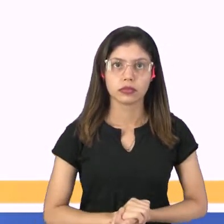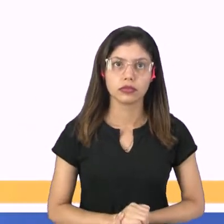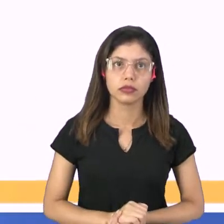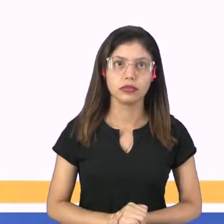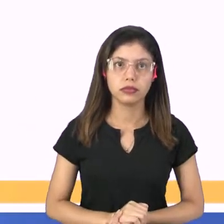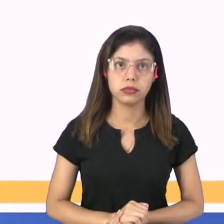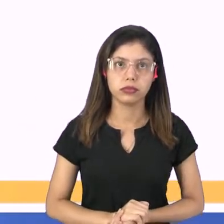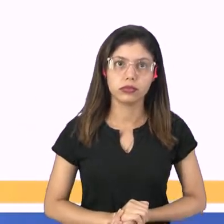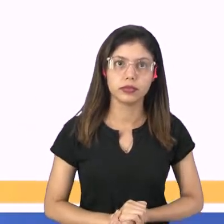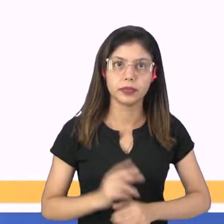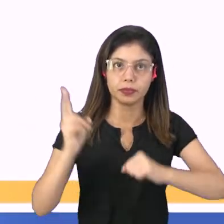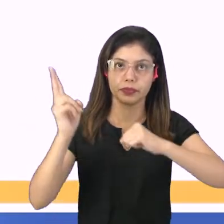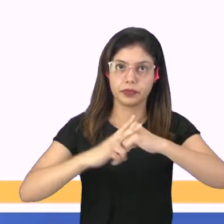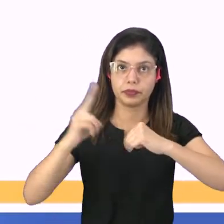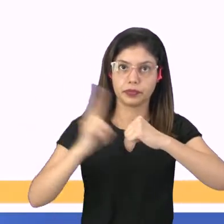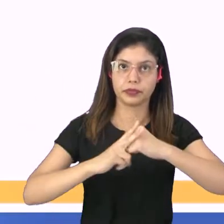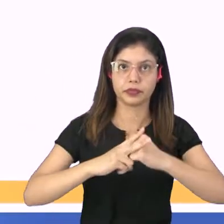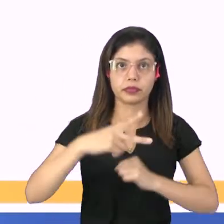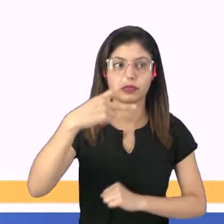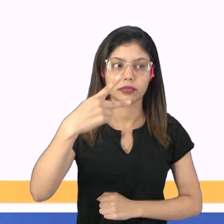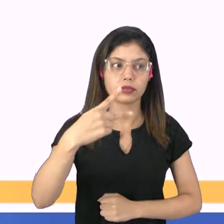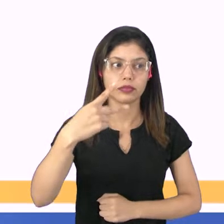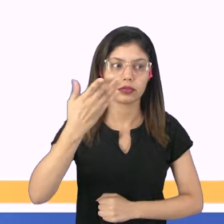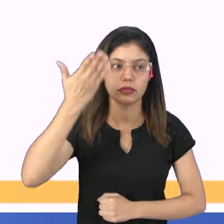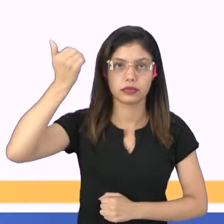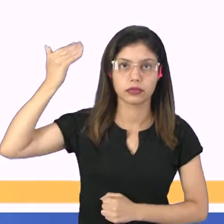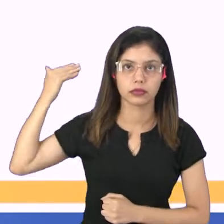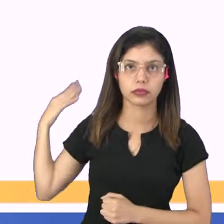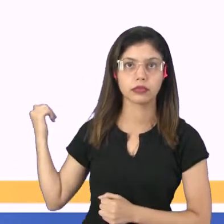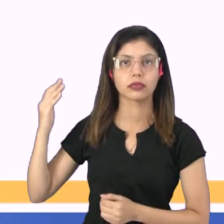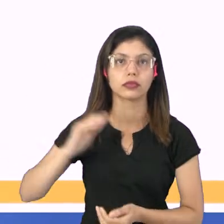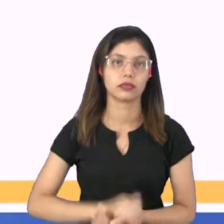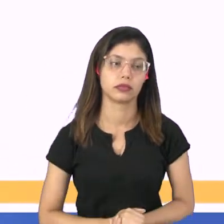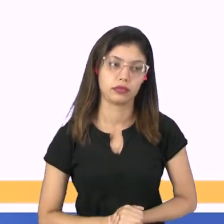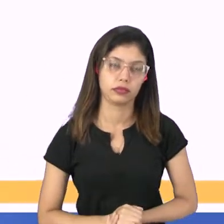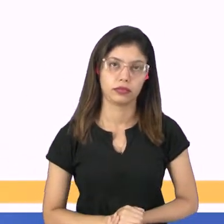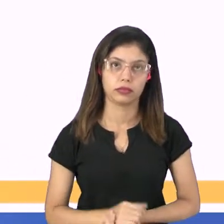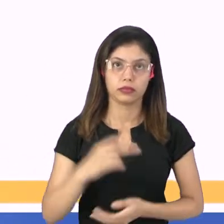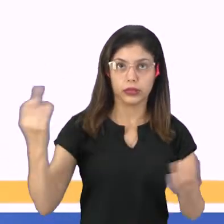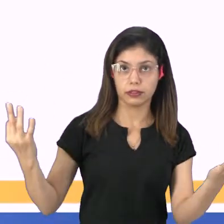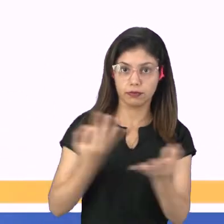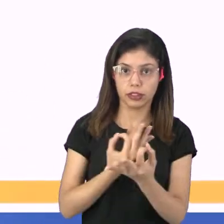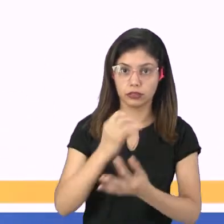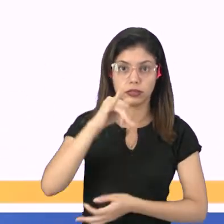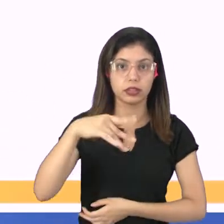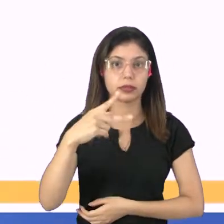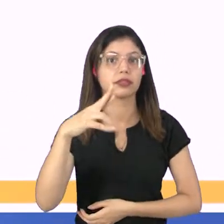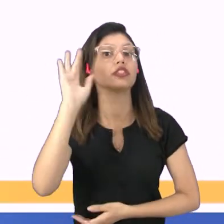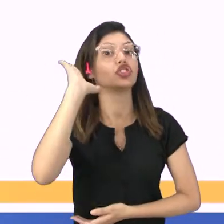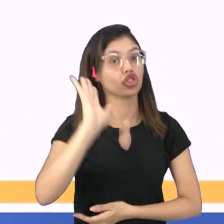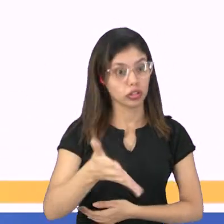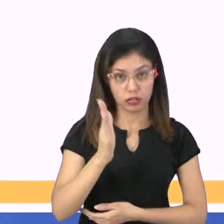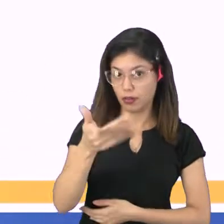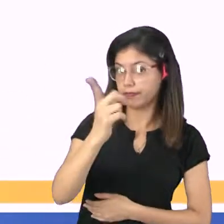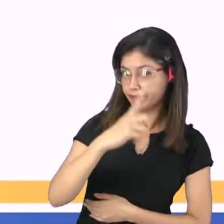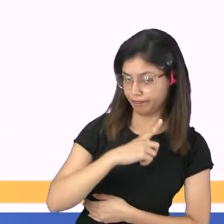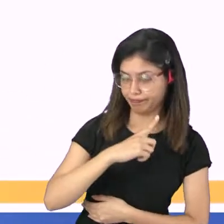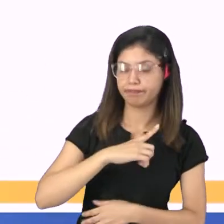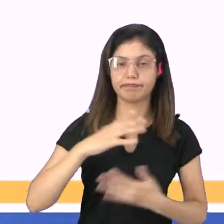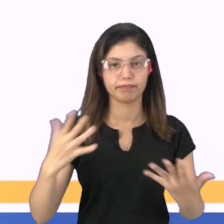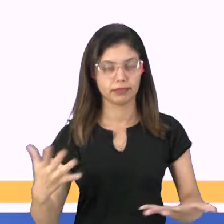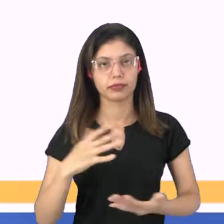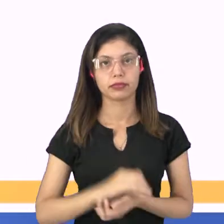adulta. Predomínio de verbos no pretérito, ou seja, passado, tá? Que é perfeito ou imperfeito, coisas que